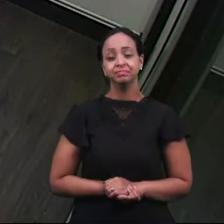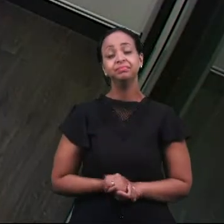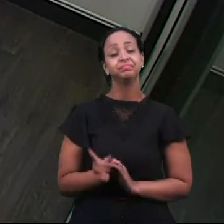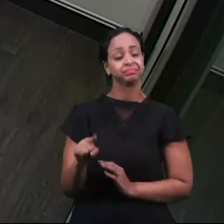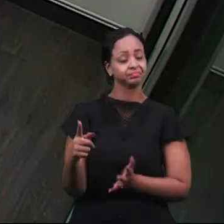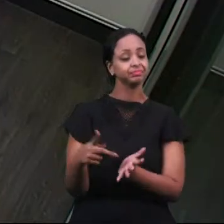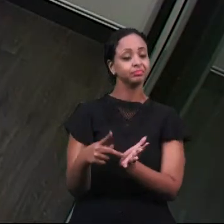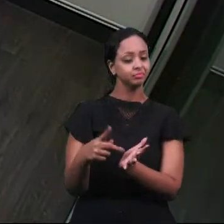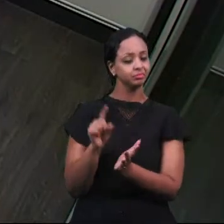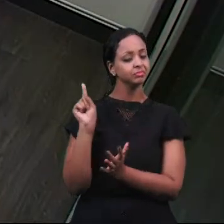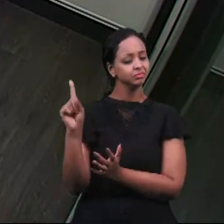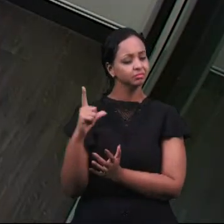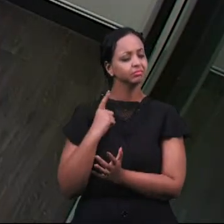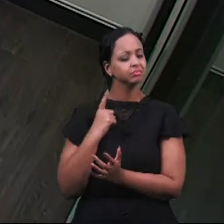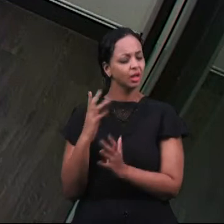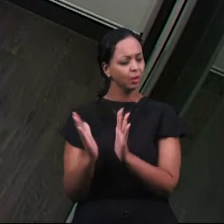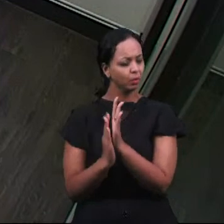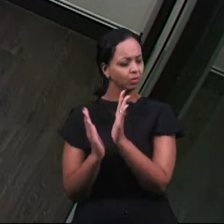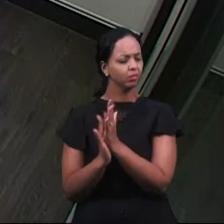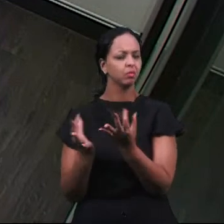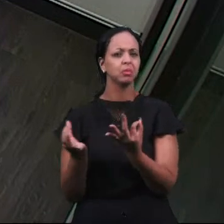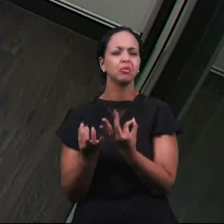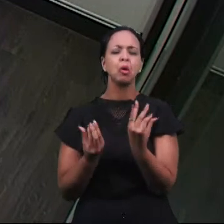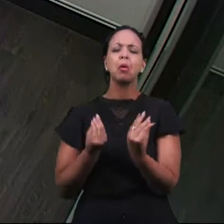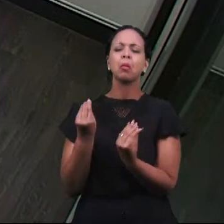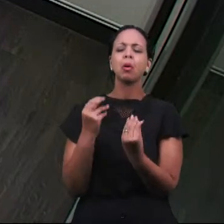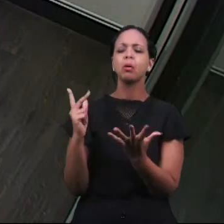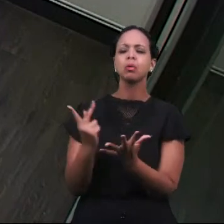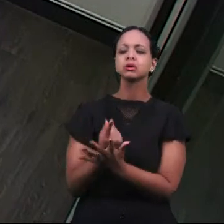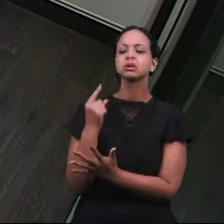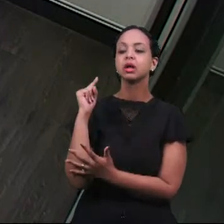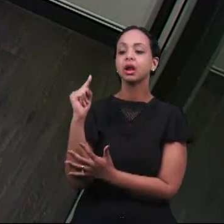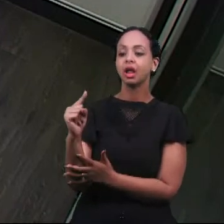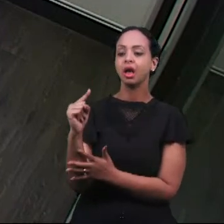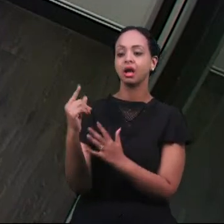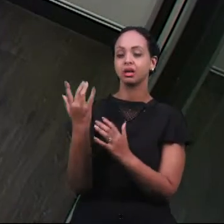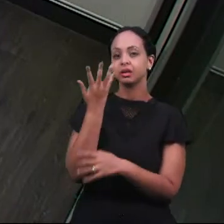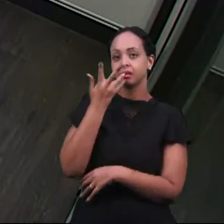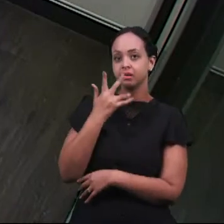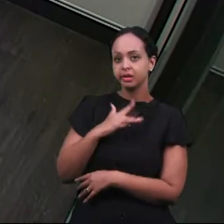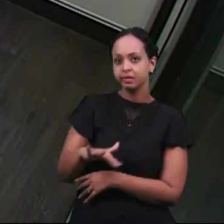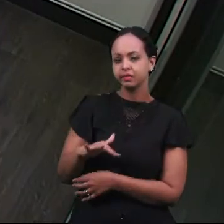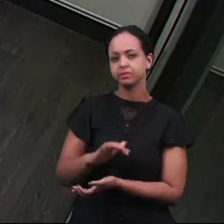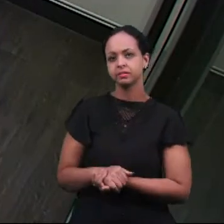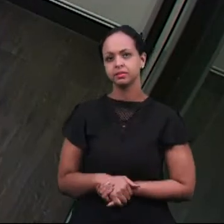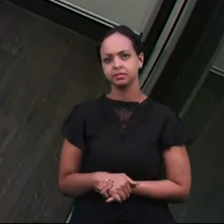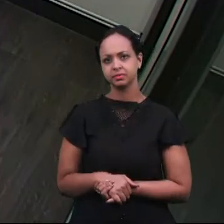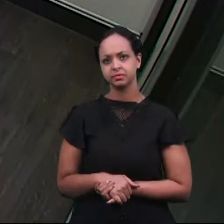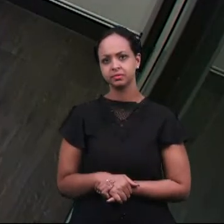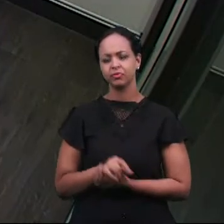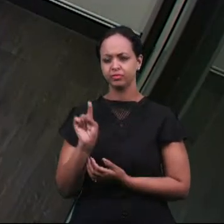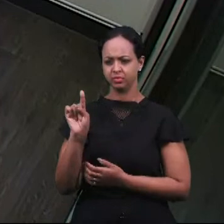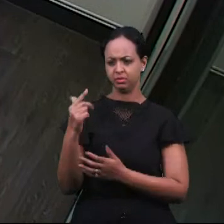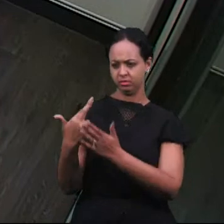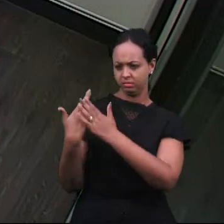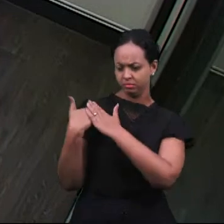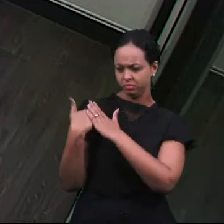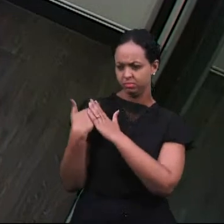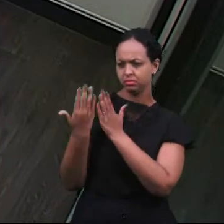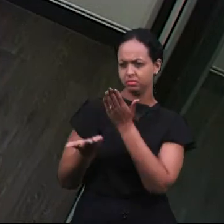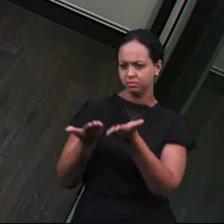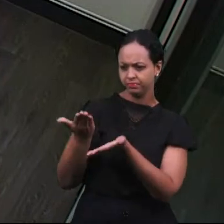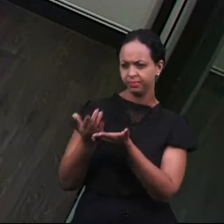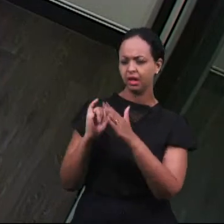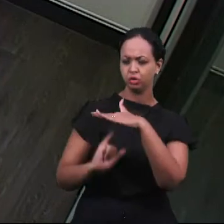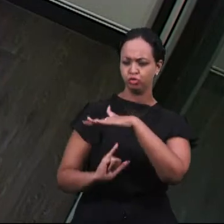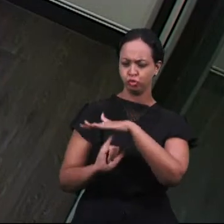louvor. É verdade. Né? Como é que tá sendo esse trabalho com as nossas crianças? Como o pastor está responsável, colaborando, ligado ali ao